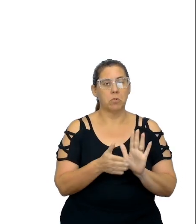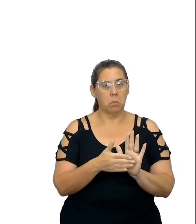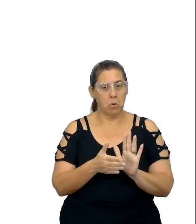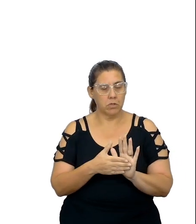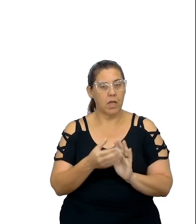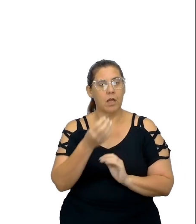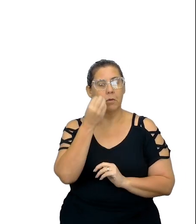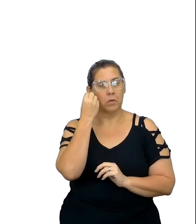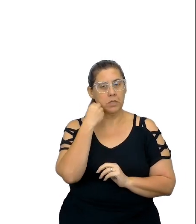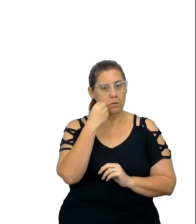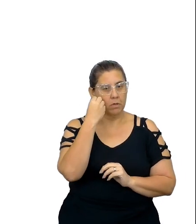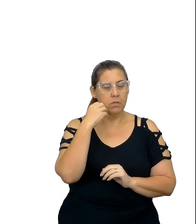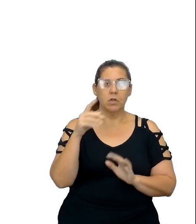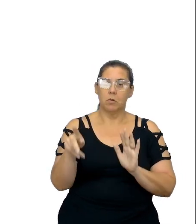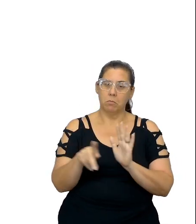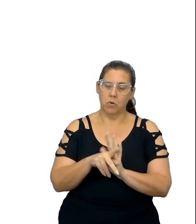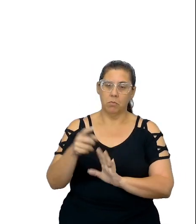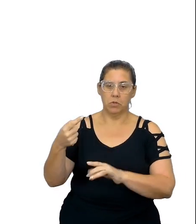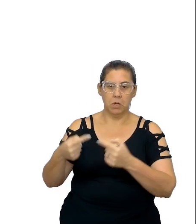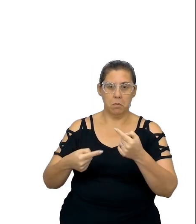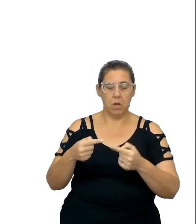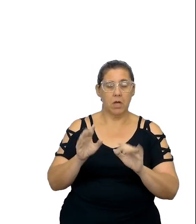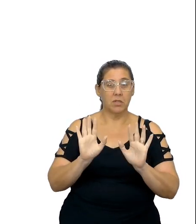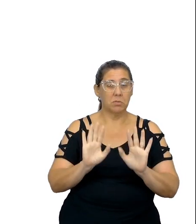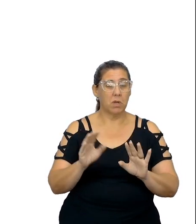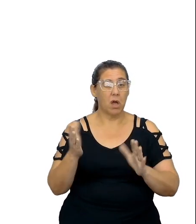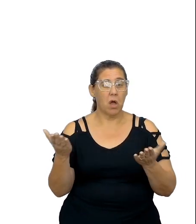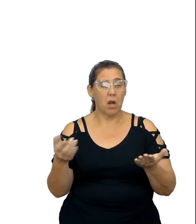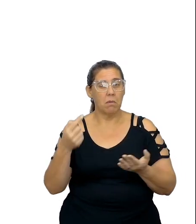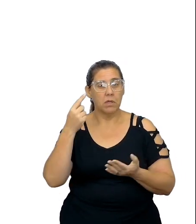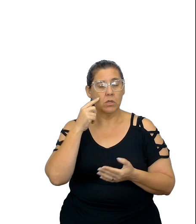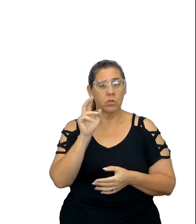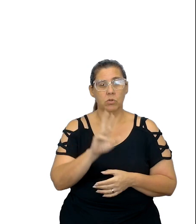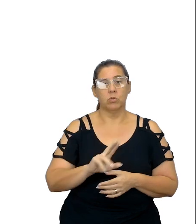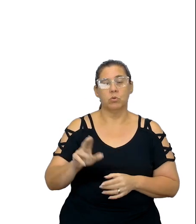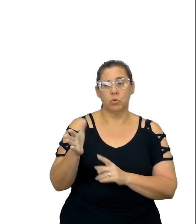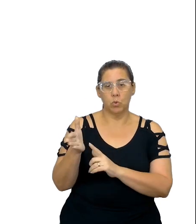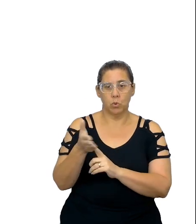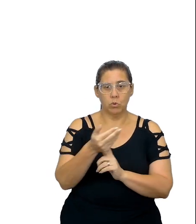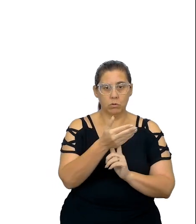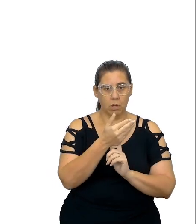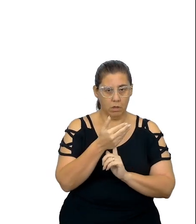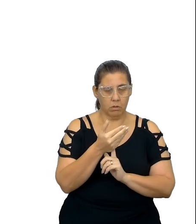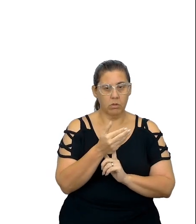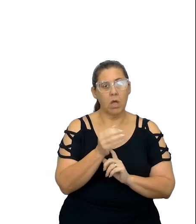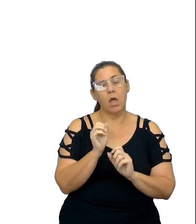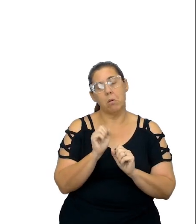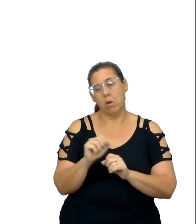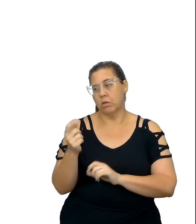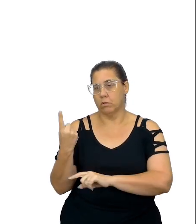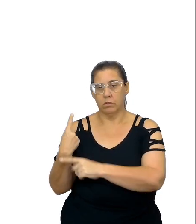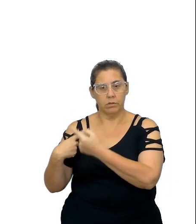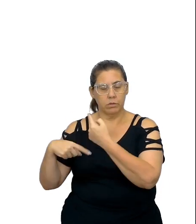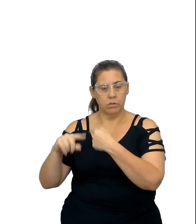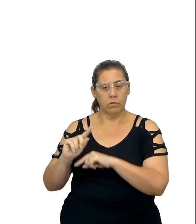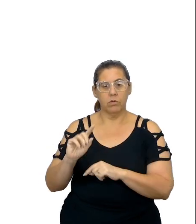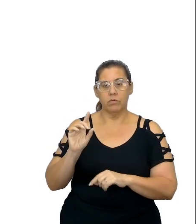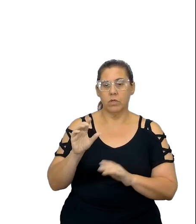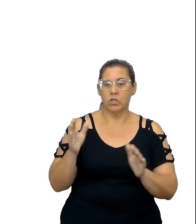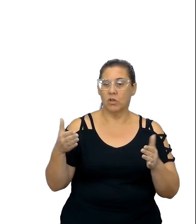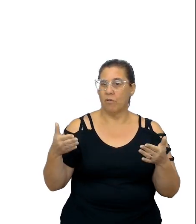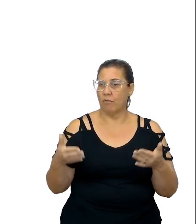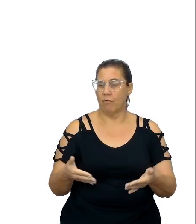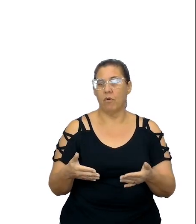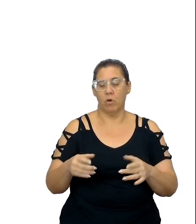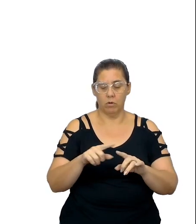também, que é o próprio debate, mas agora pensando num uso mais tecnológico, né, onde possa avançar e não fique somente